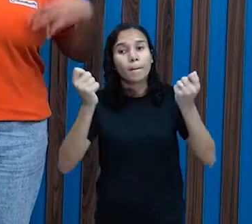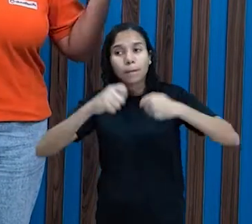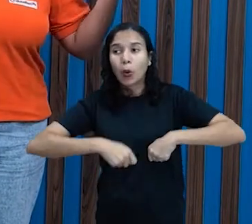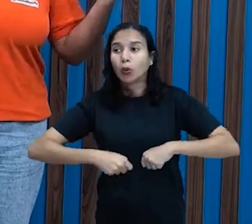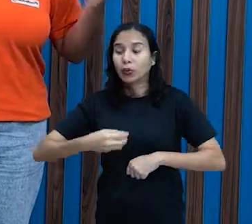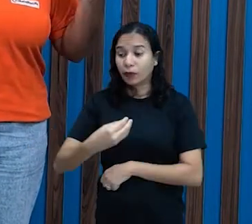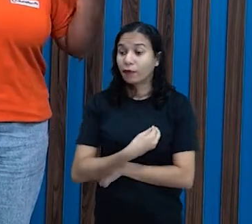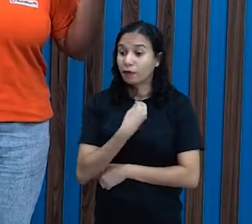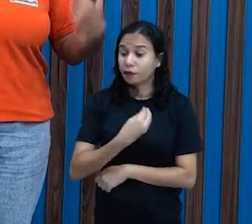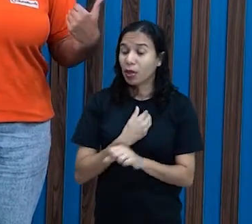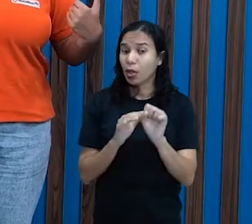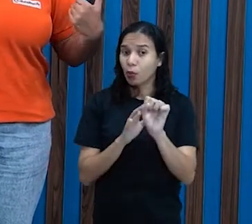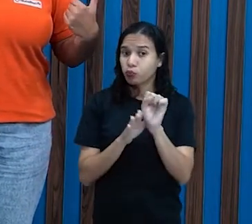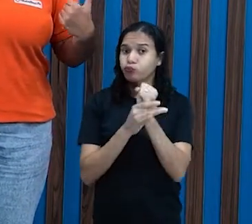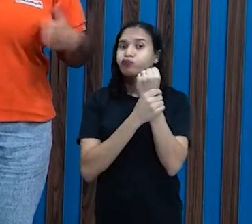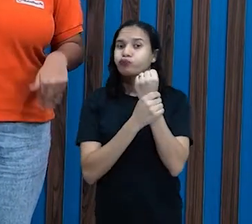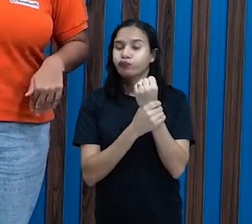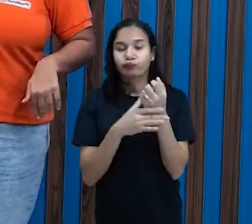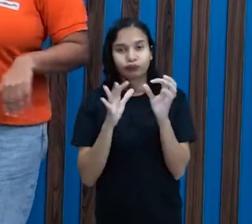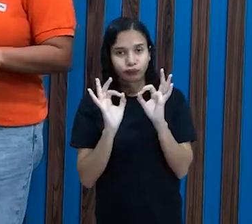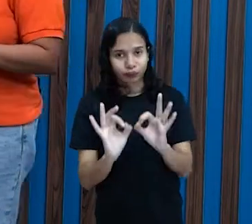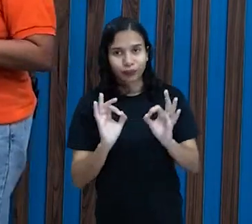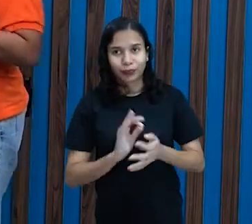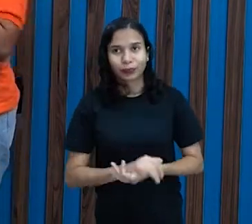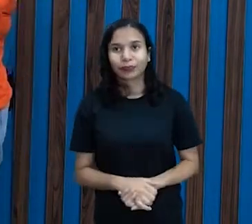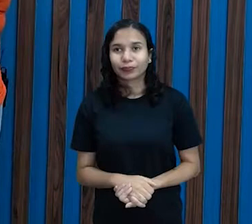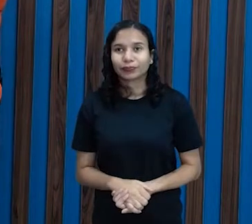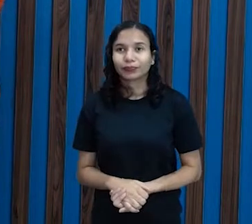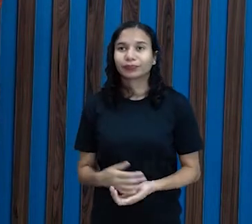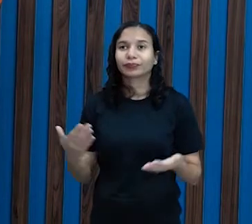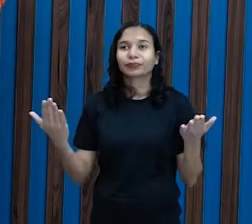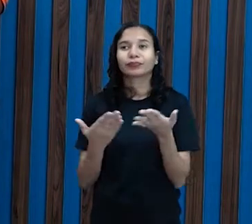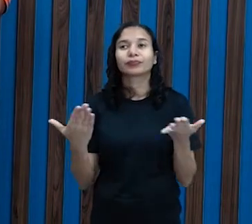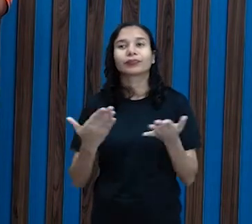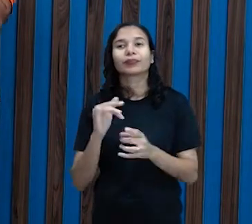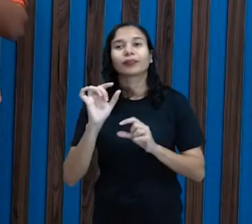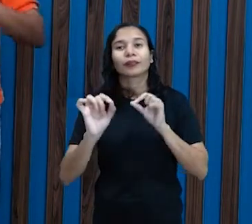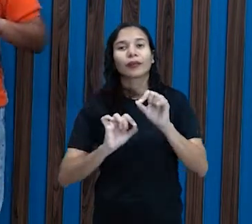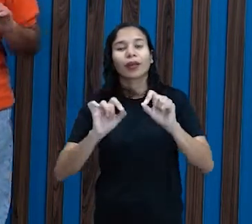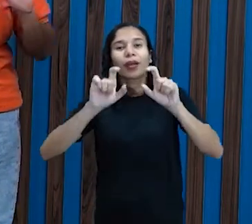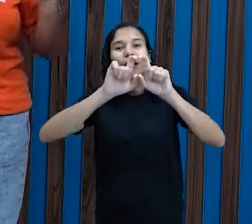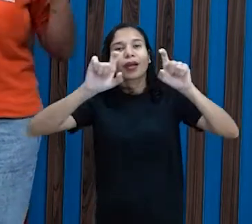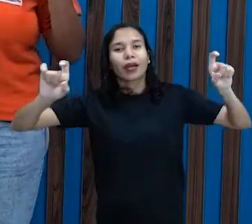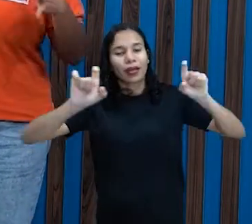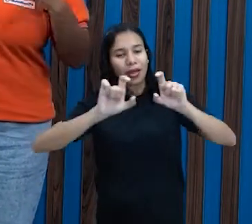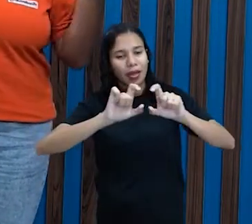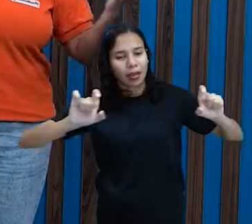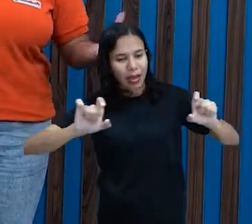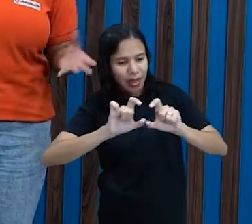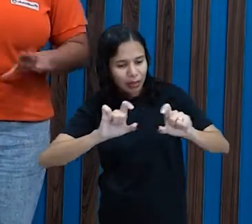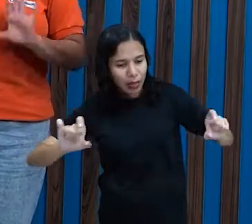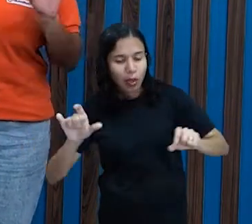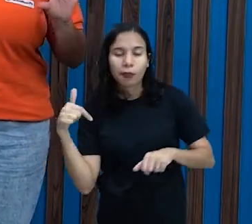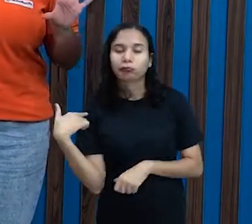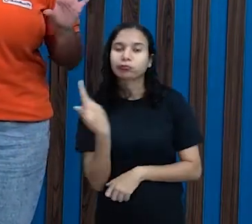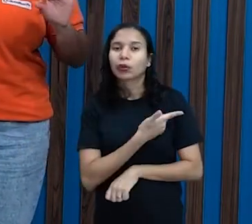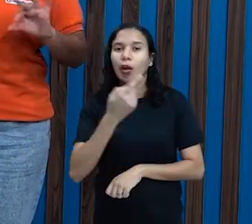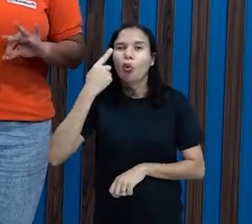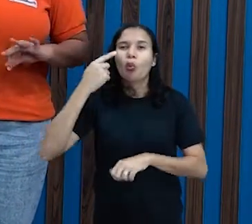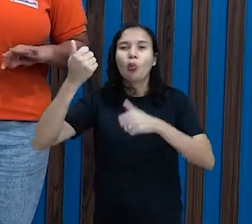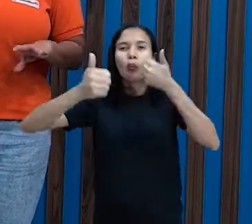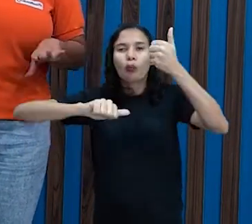voltar a viver com segurança, tá? E aí eu trouxe, na verdade, os títulos das fake news para a gente fazer uma análise.